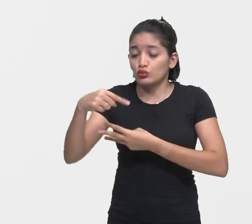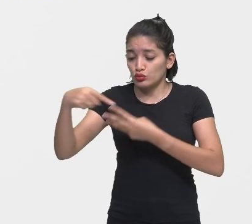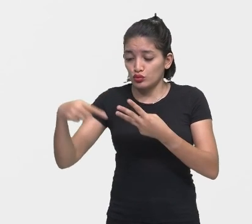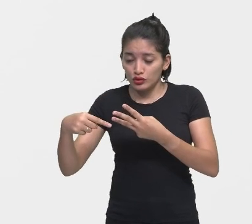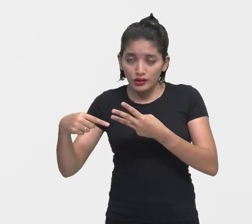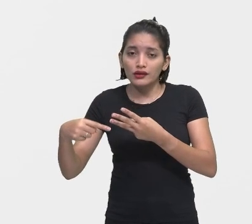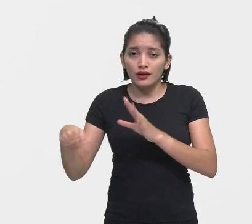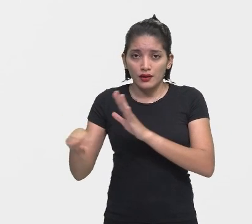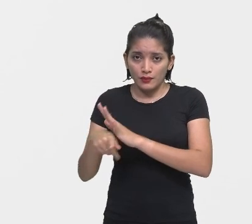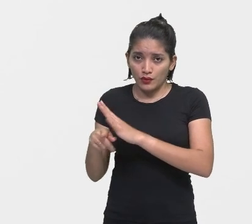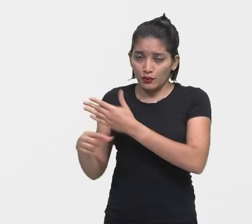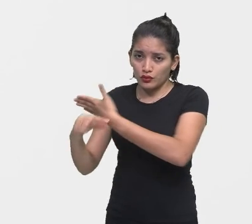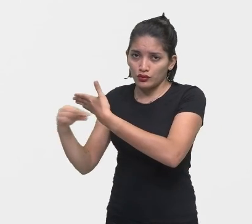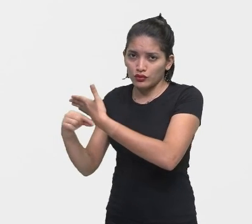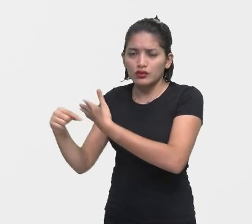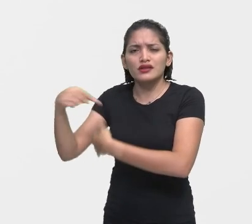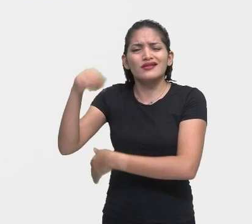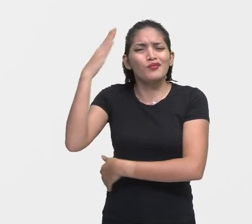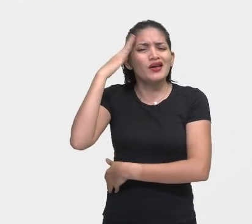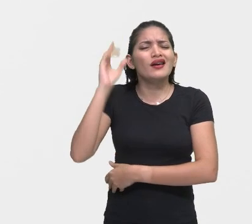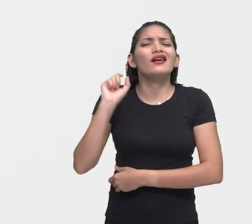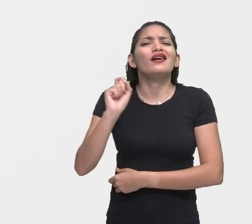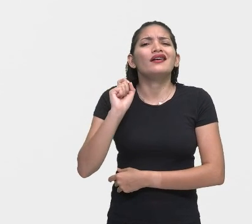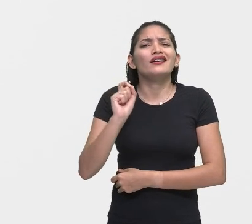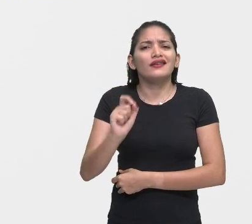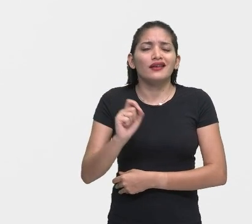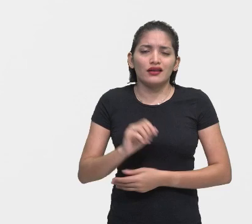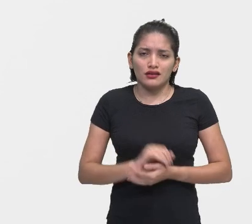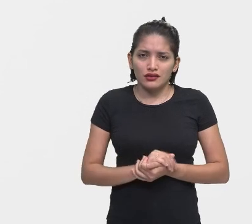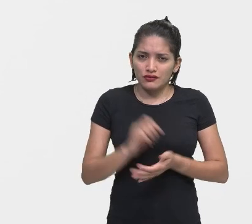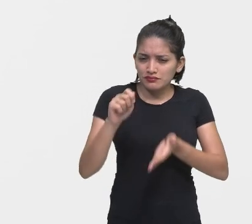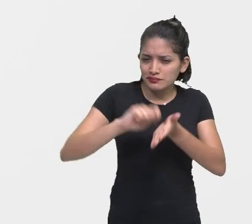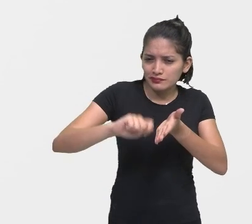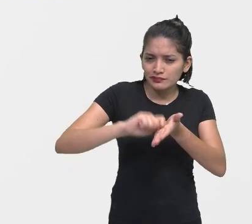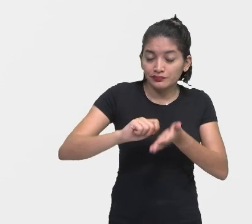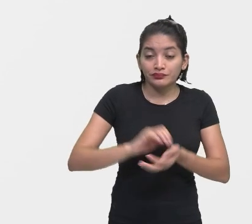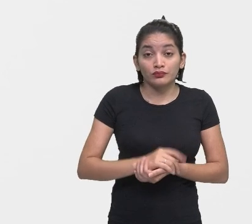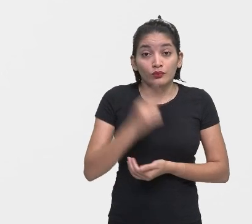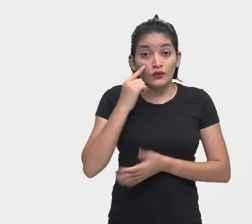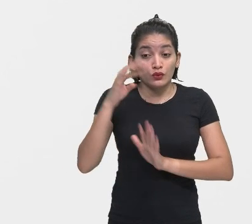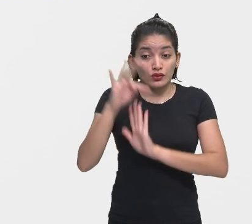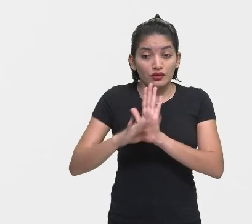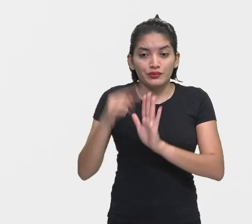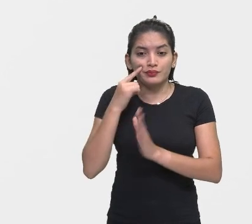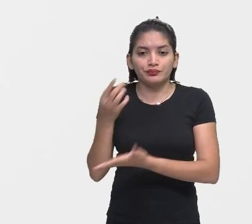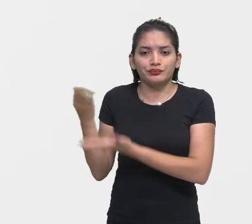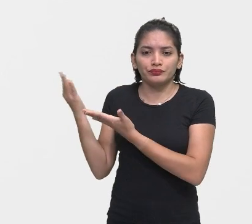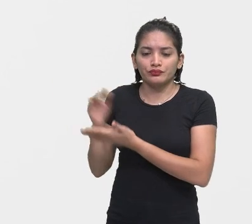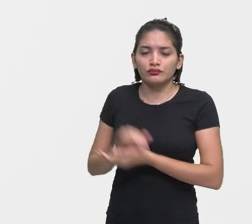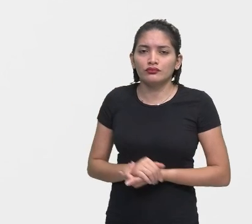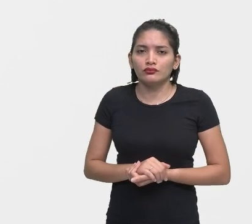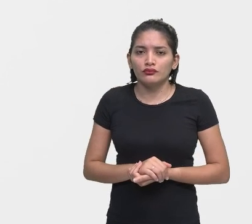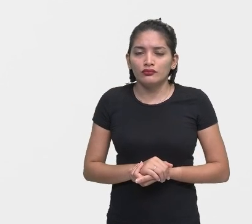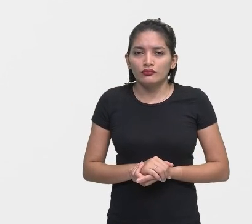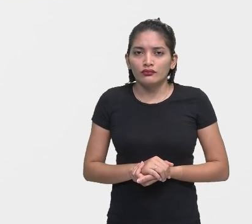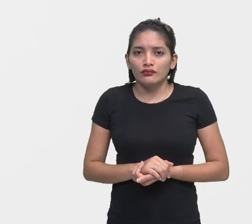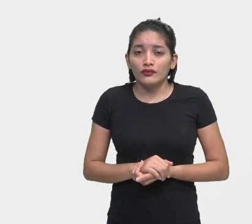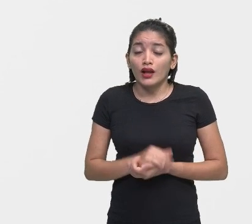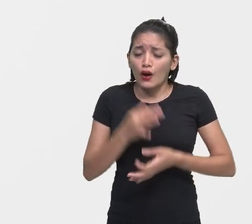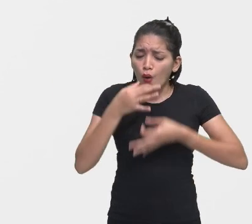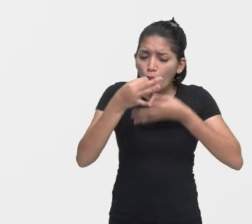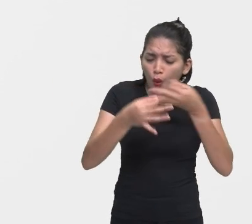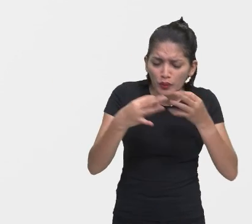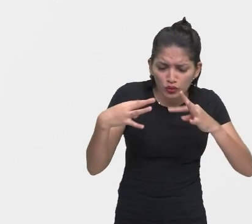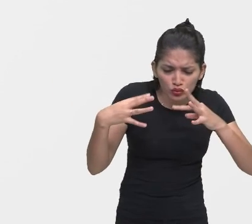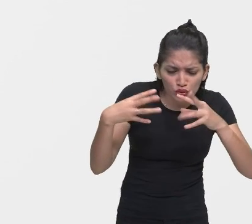de Fernando Pessoa, para você identificar quem foi dos heterônimos que escreveu. Olha aí, o texto é: todas as opiniões